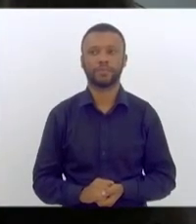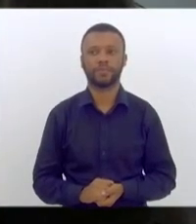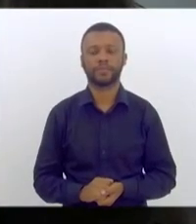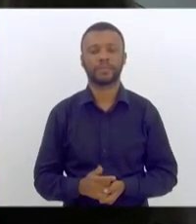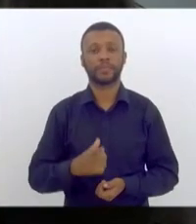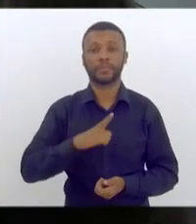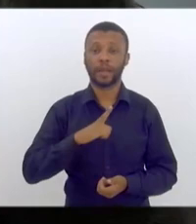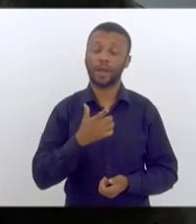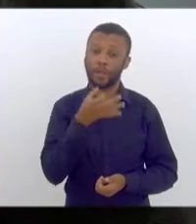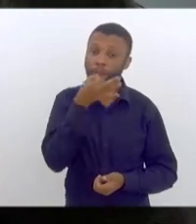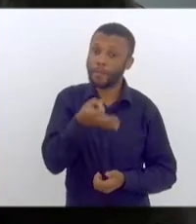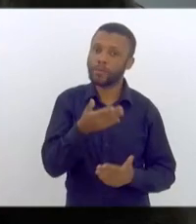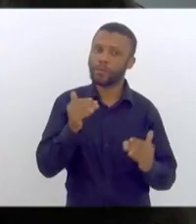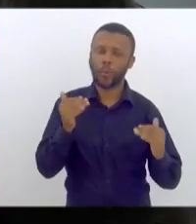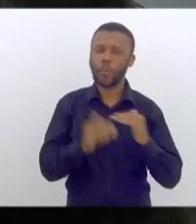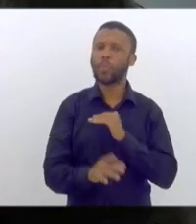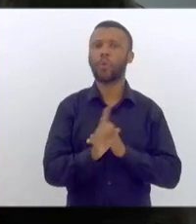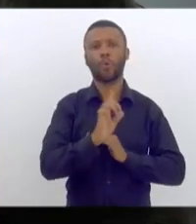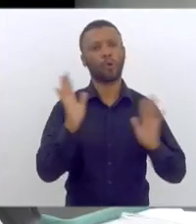que tem a minha discordância